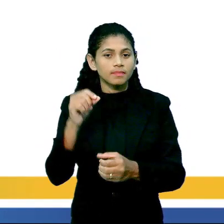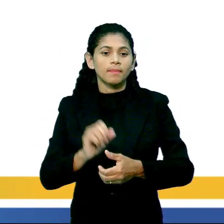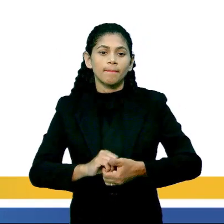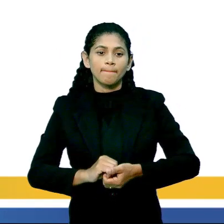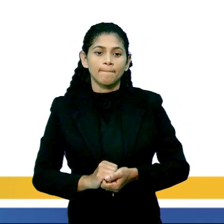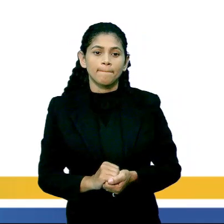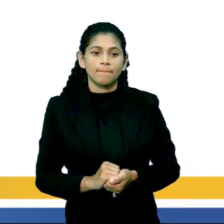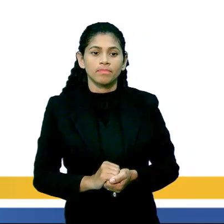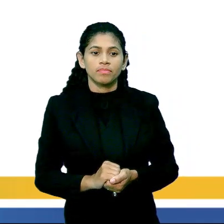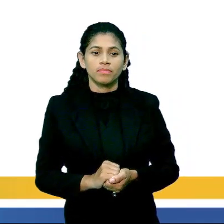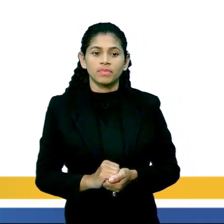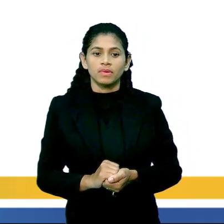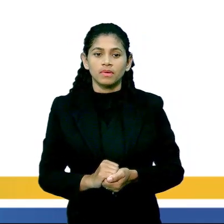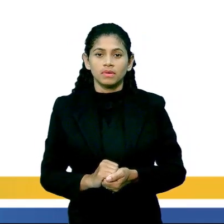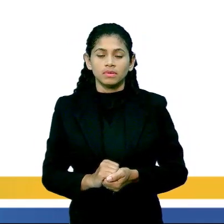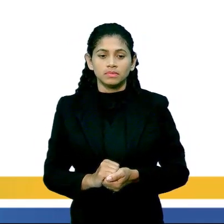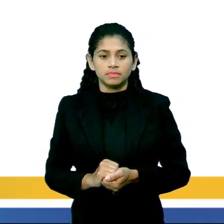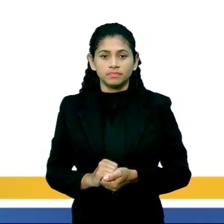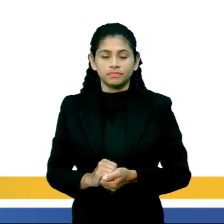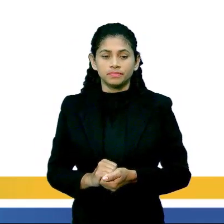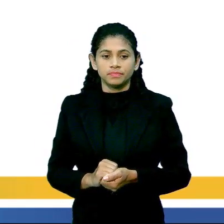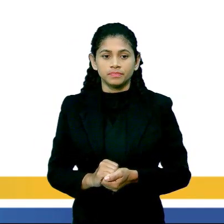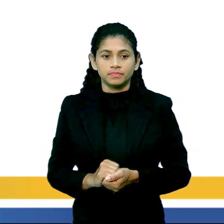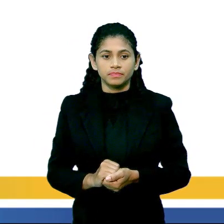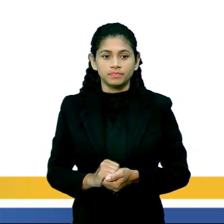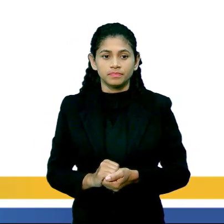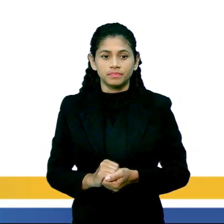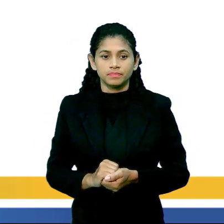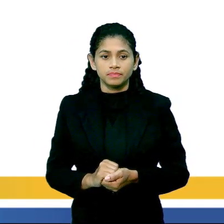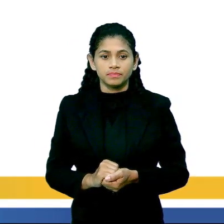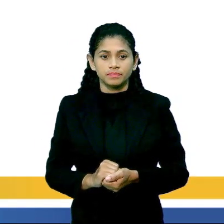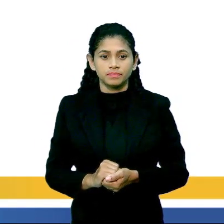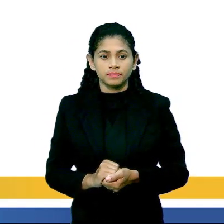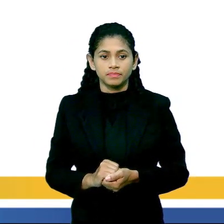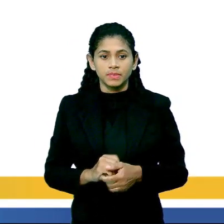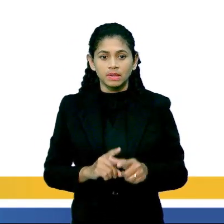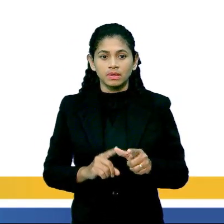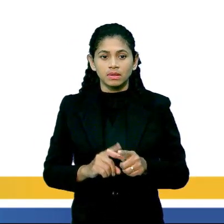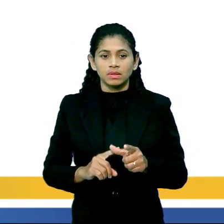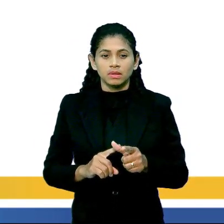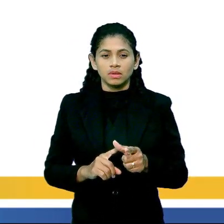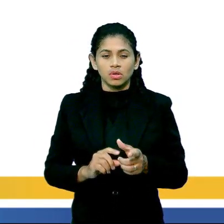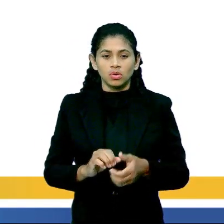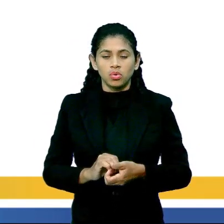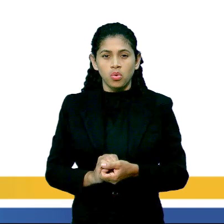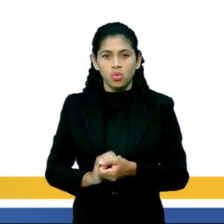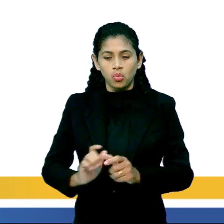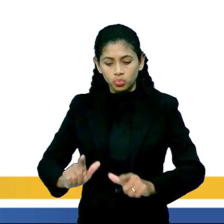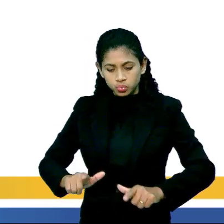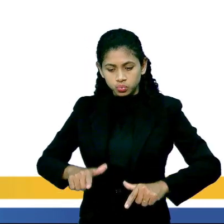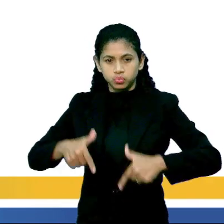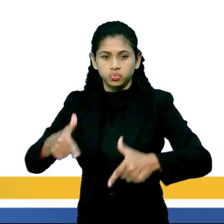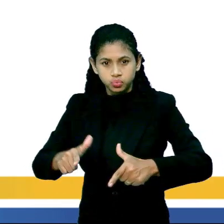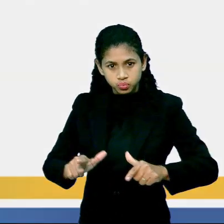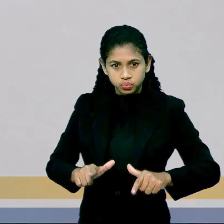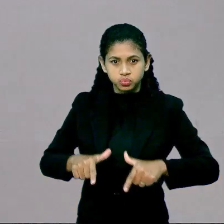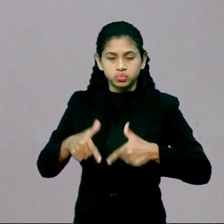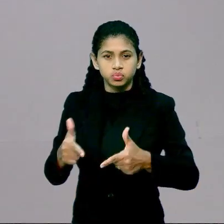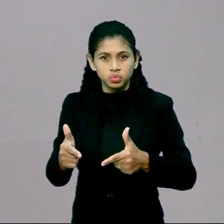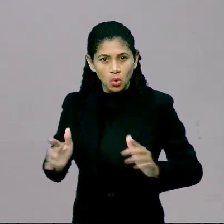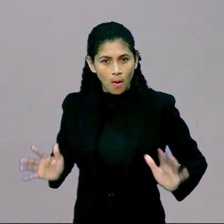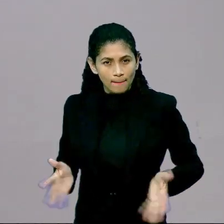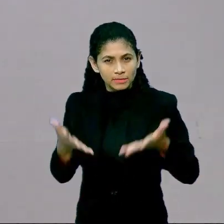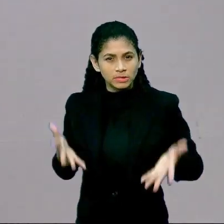coisa que a gente consegue analisar aqui sem precisar utilizar o texto base. Ó, alternativa A, pelo massivo apoio e incentivo do Estado.